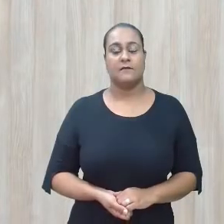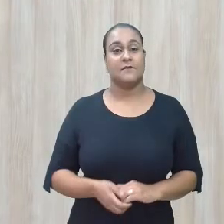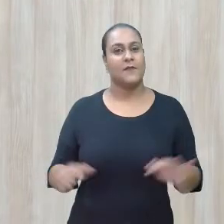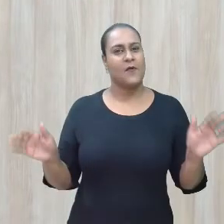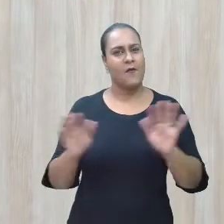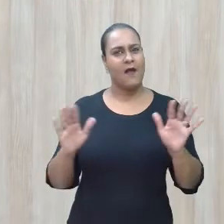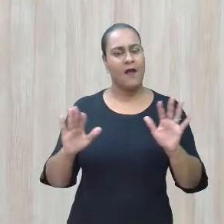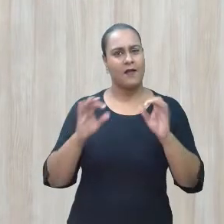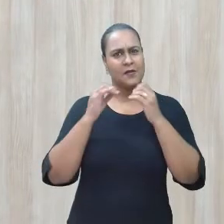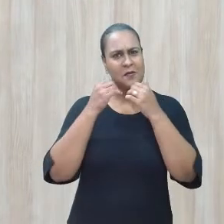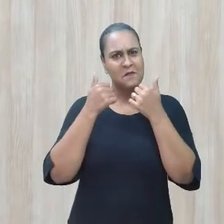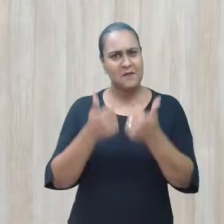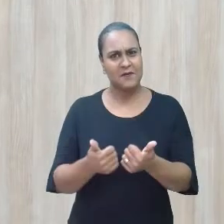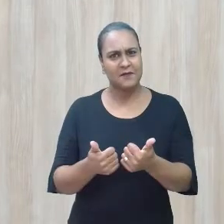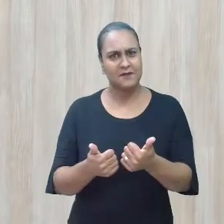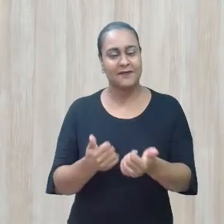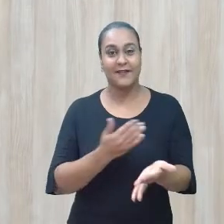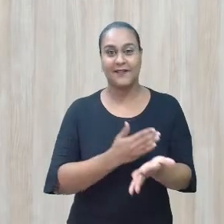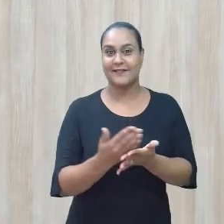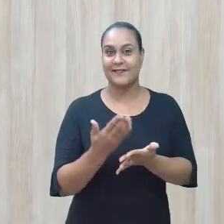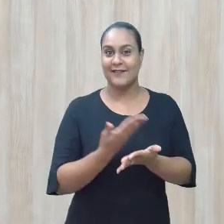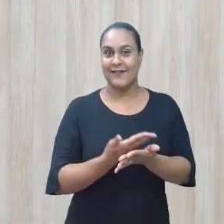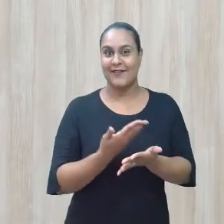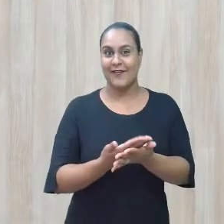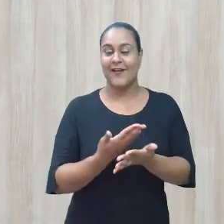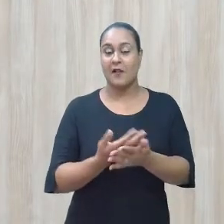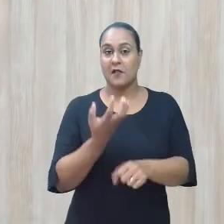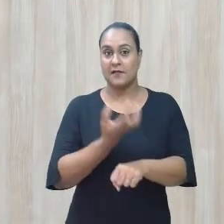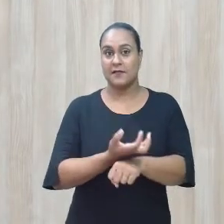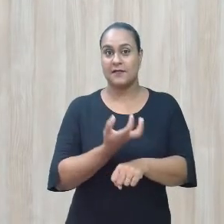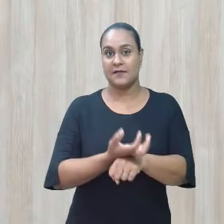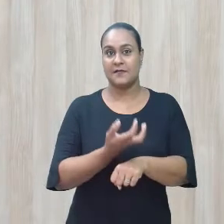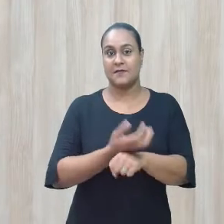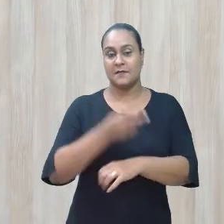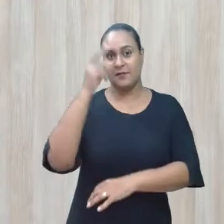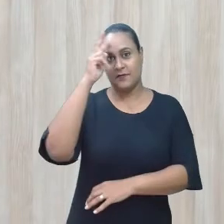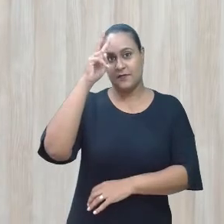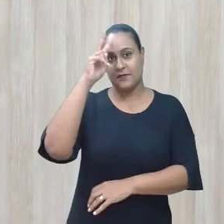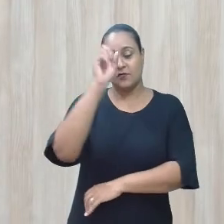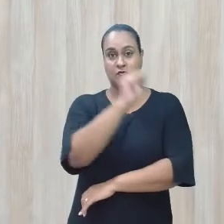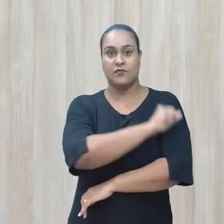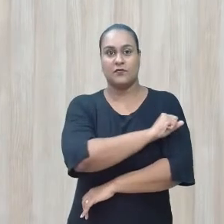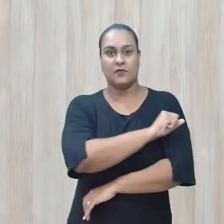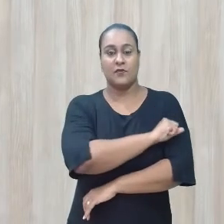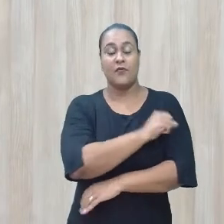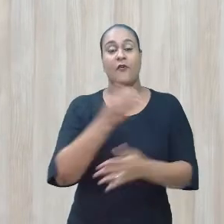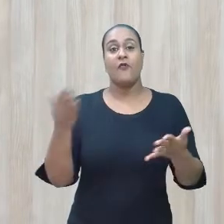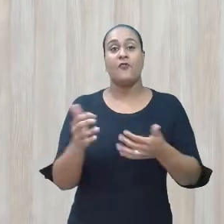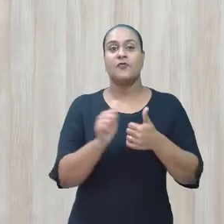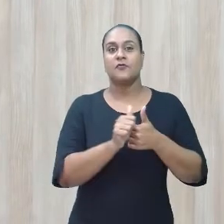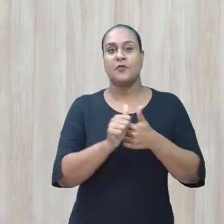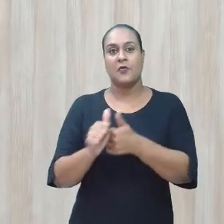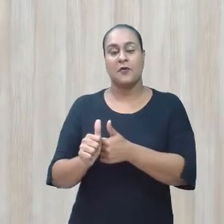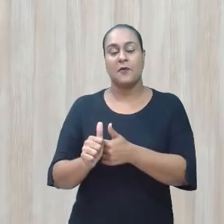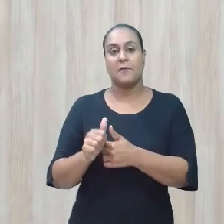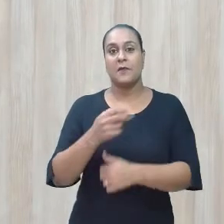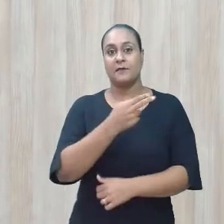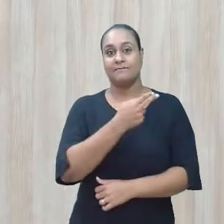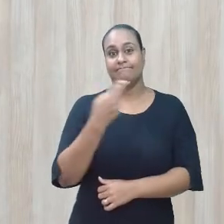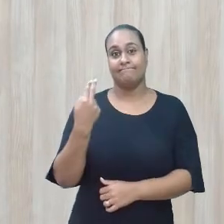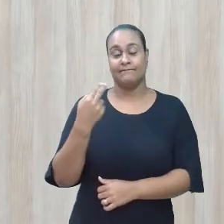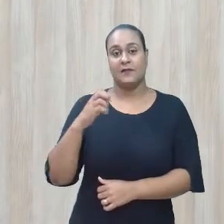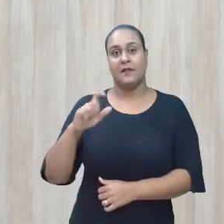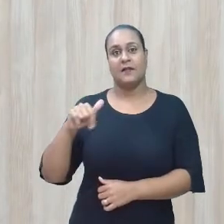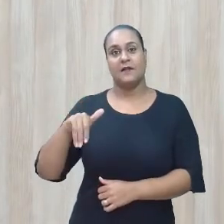E aí, gente, tudo bom? Estamos iniciando a nossa aula de História do 8º ano. Hoje eu estou acompanhado de Elaine, nossa intérprete de Libras,